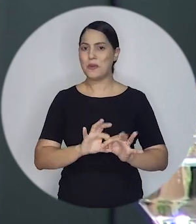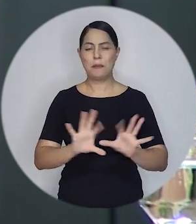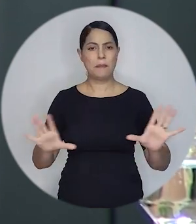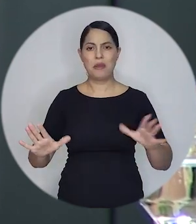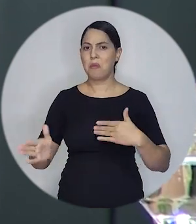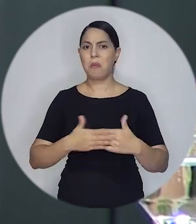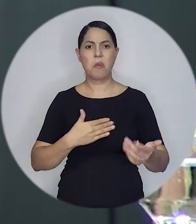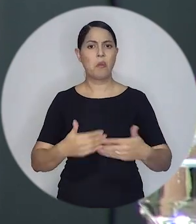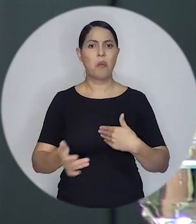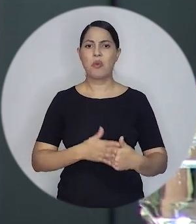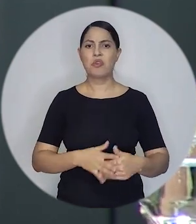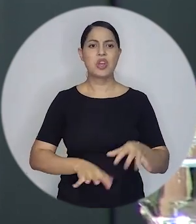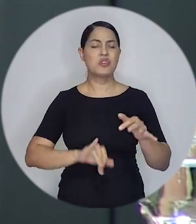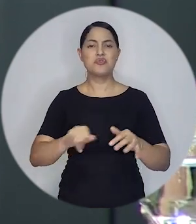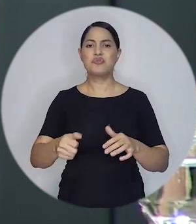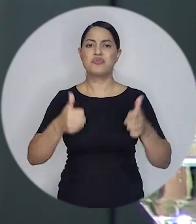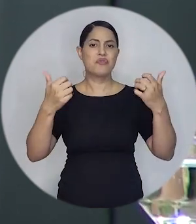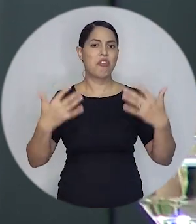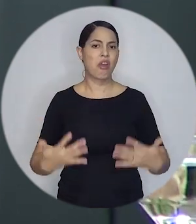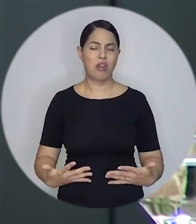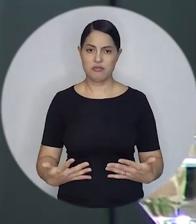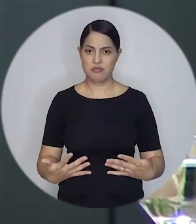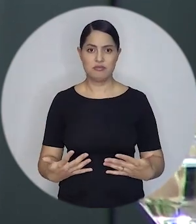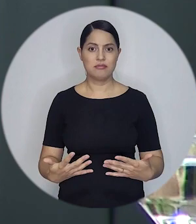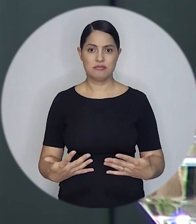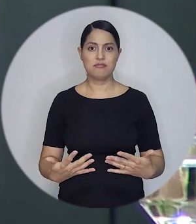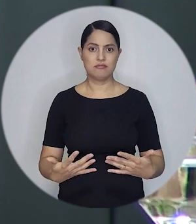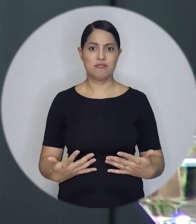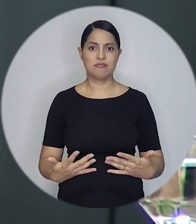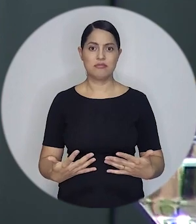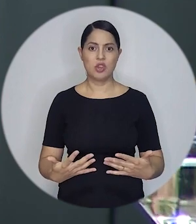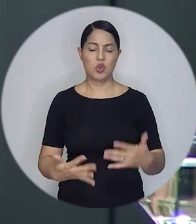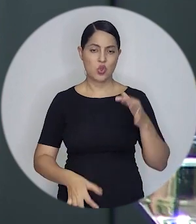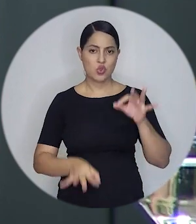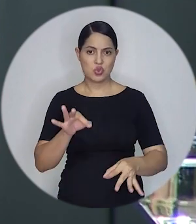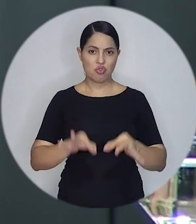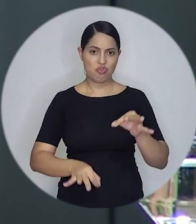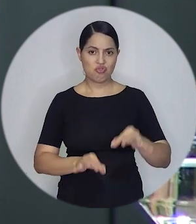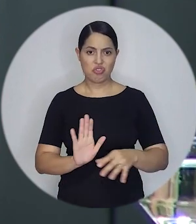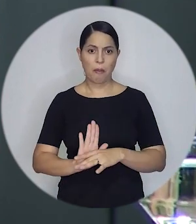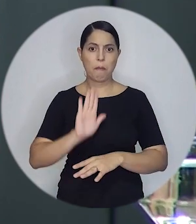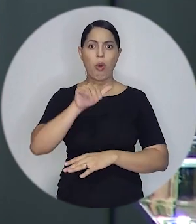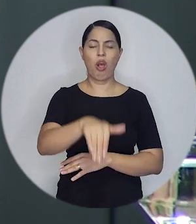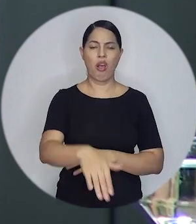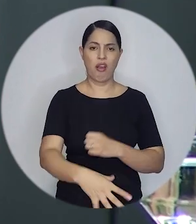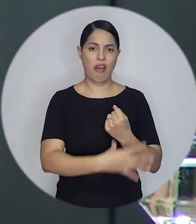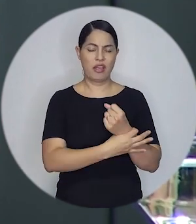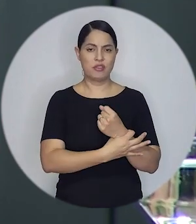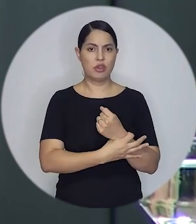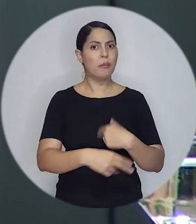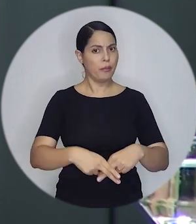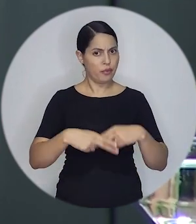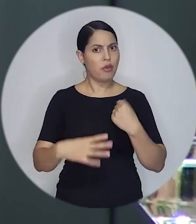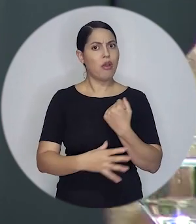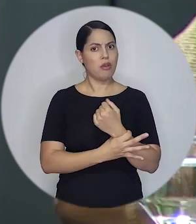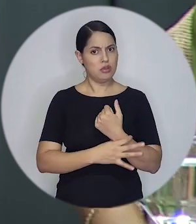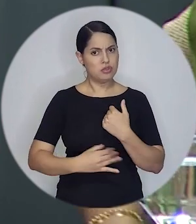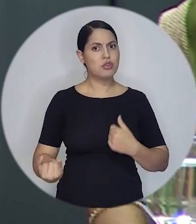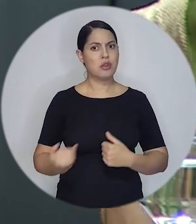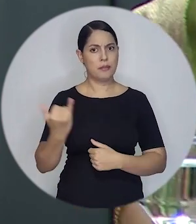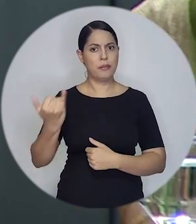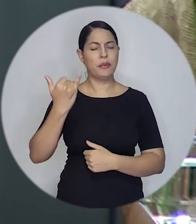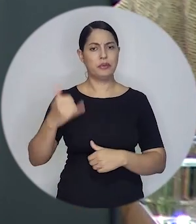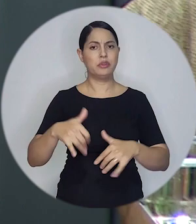admitir que, independentemente de qualquer fosse a justificativa, o judiciário ultrapassasse essa garantia